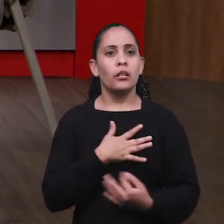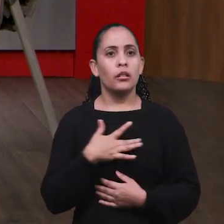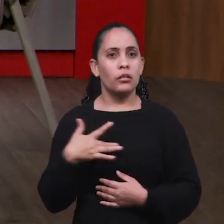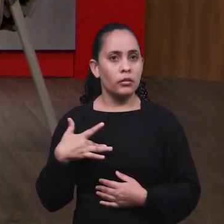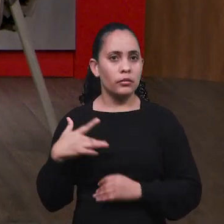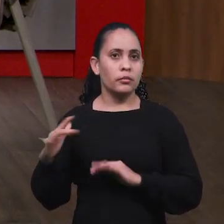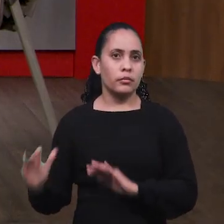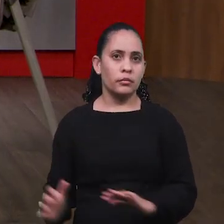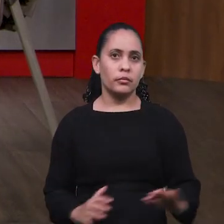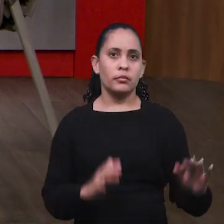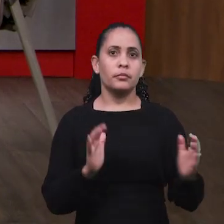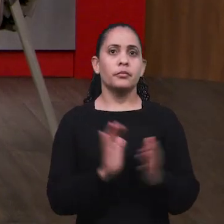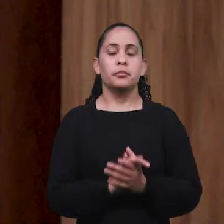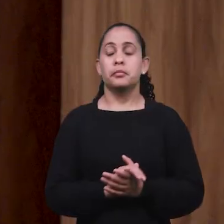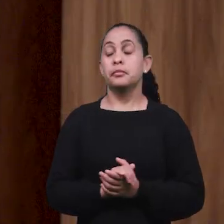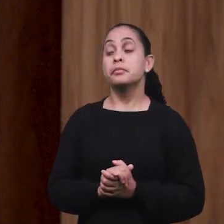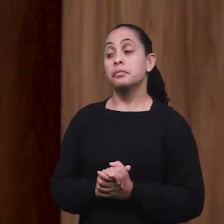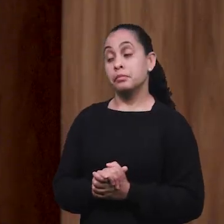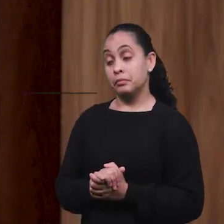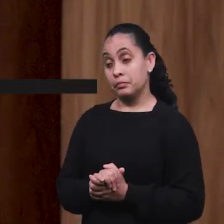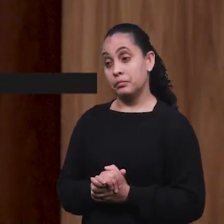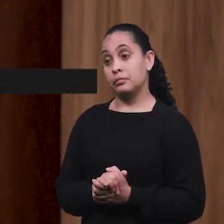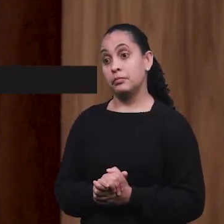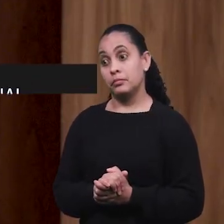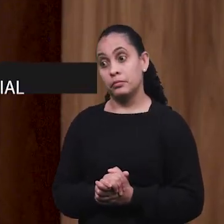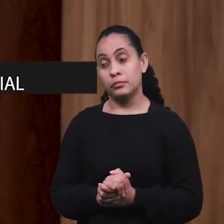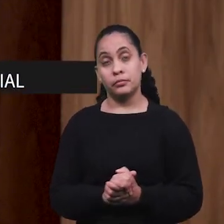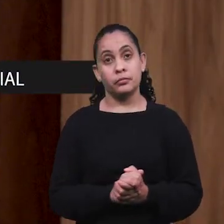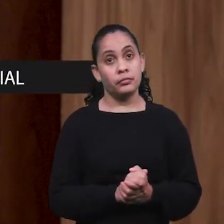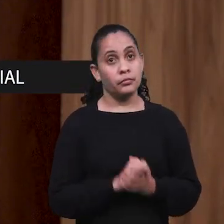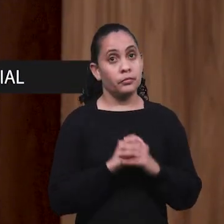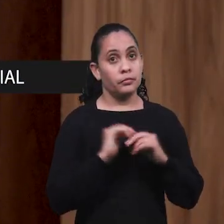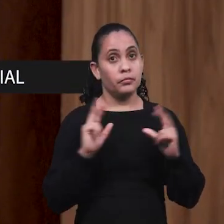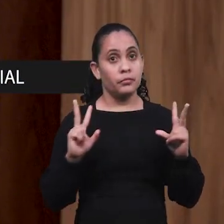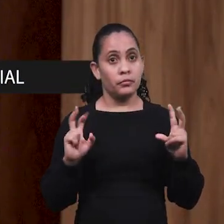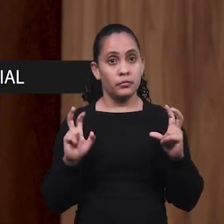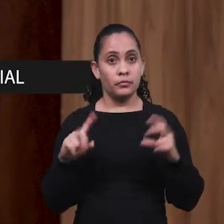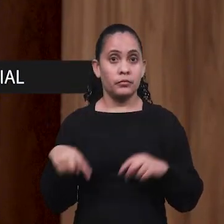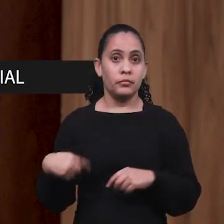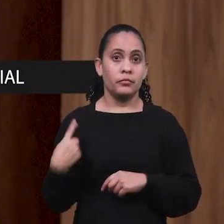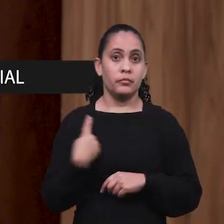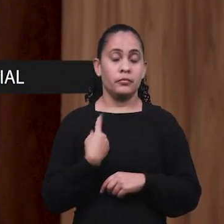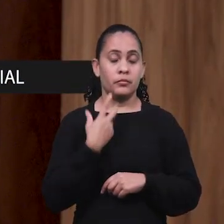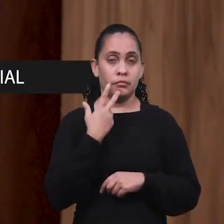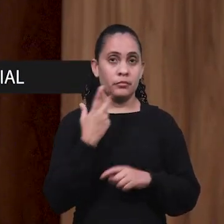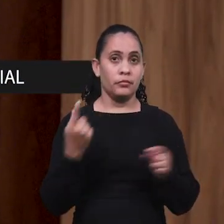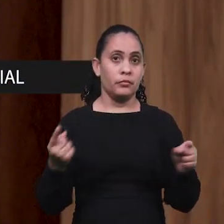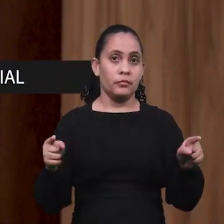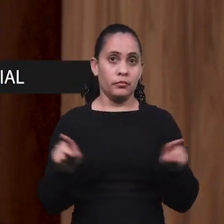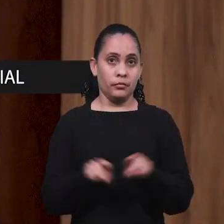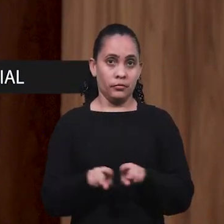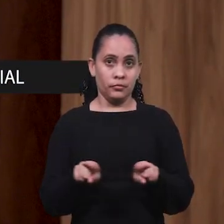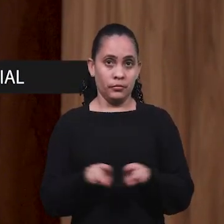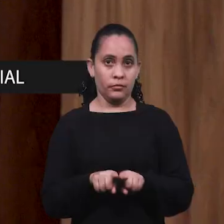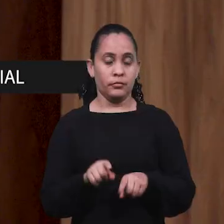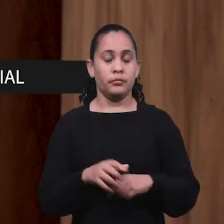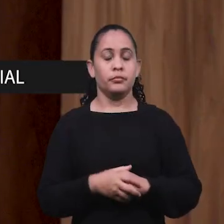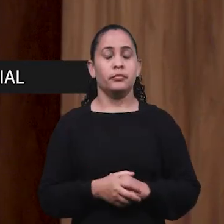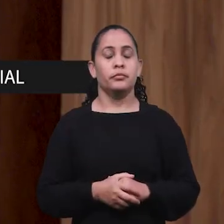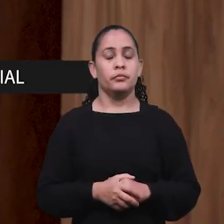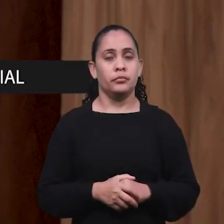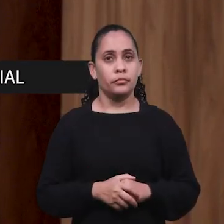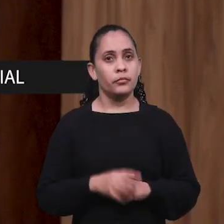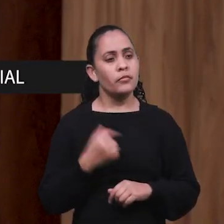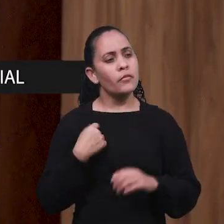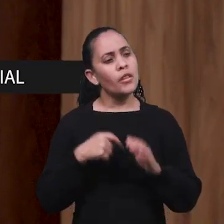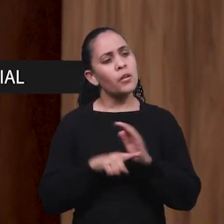saúde ou do seu negócio. Com certeza. E aí no tema nós falamos foi mencionado também o planejamento